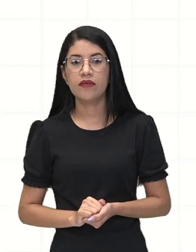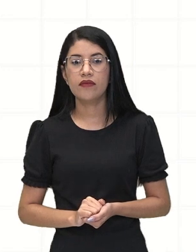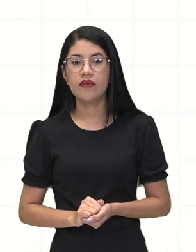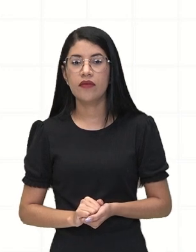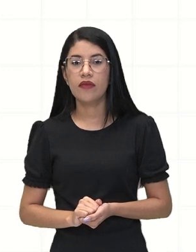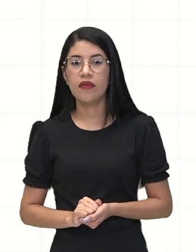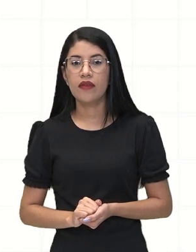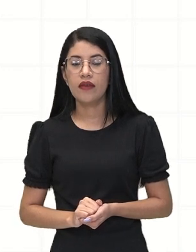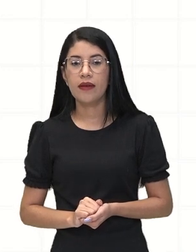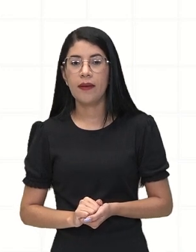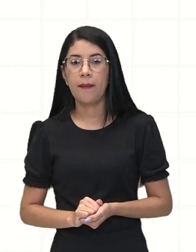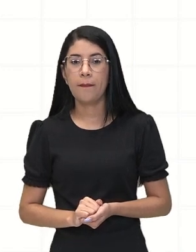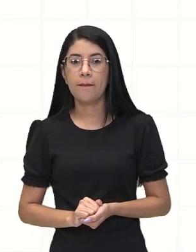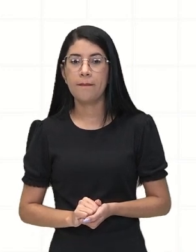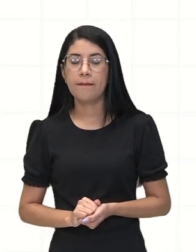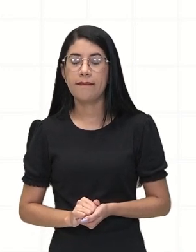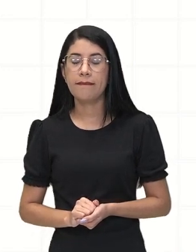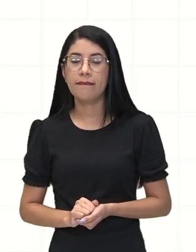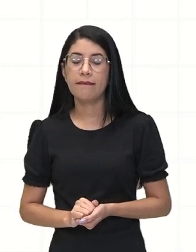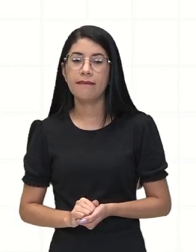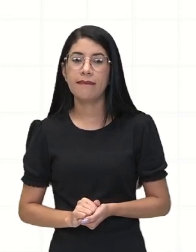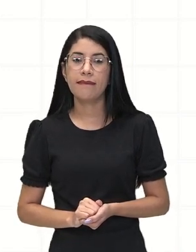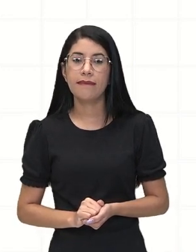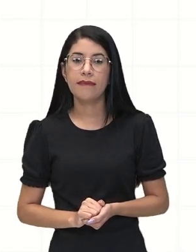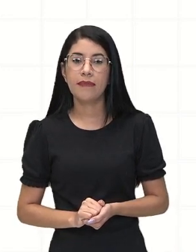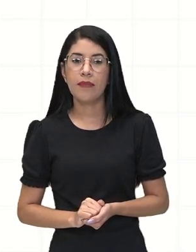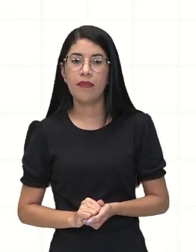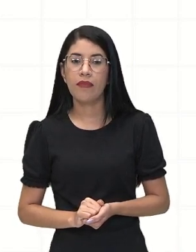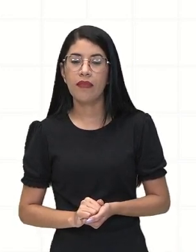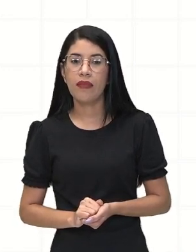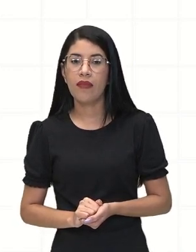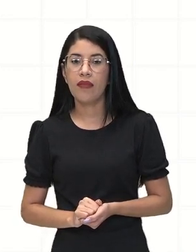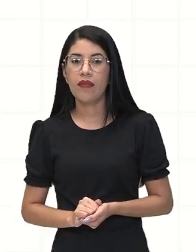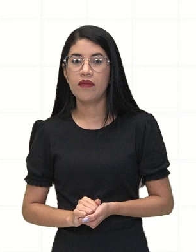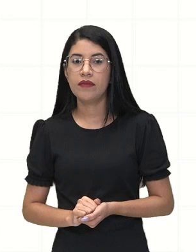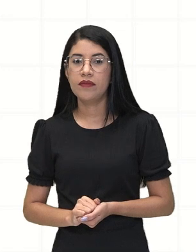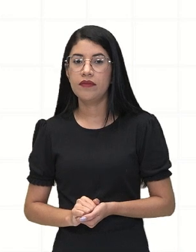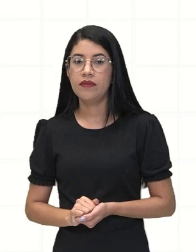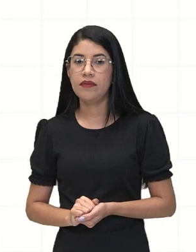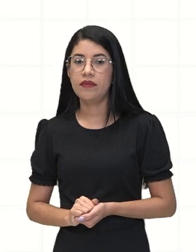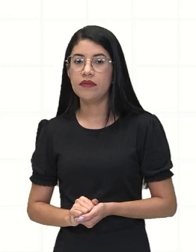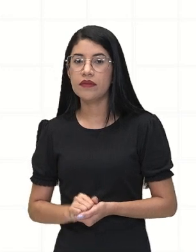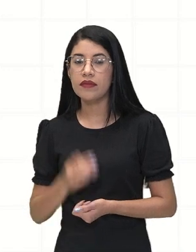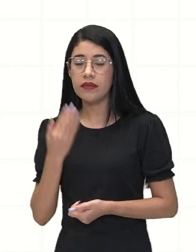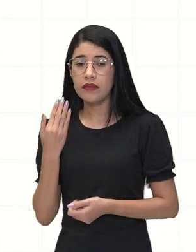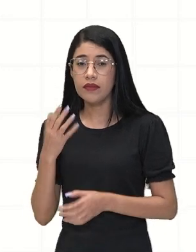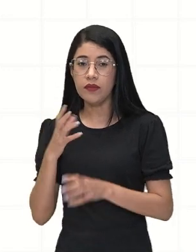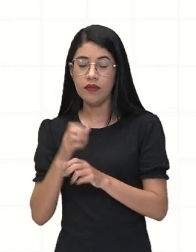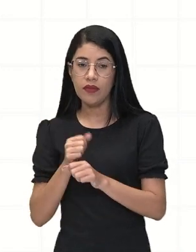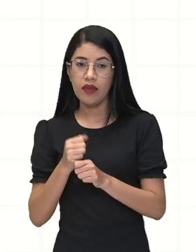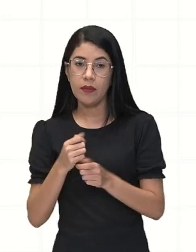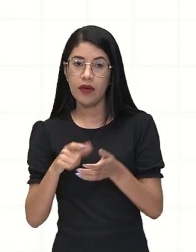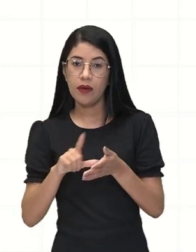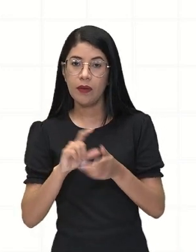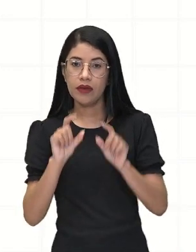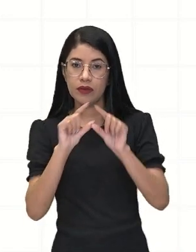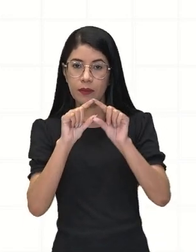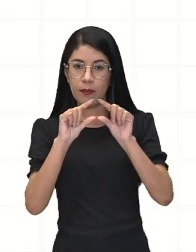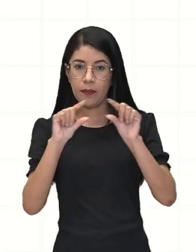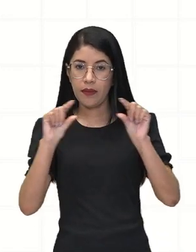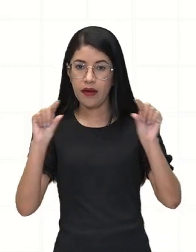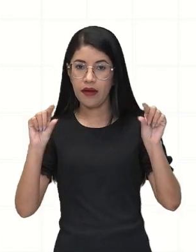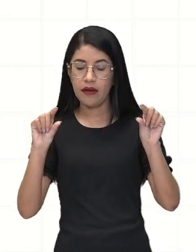B, sobra o y. Então, nós temos aqui aquela soma, esta soma aqui, ó.